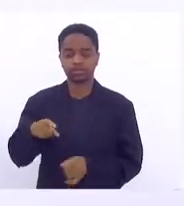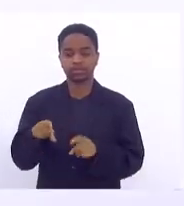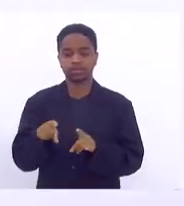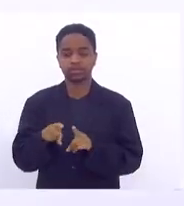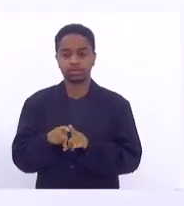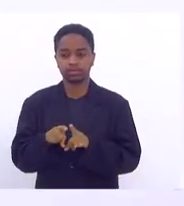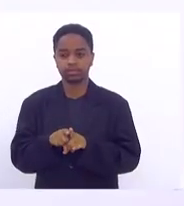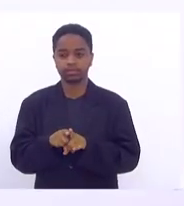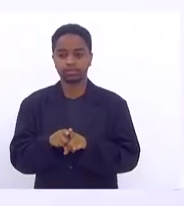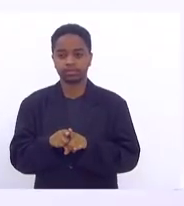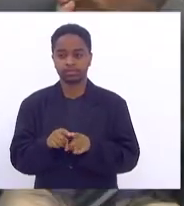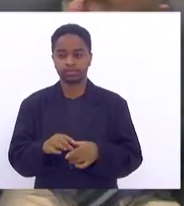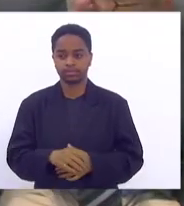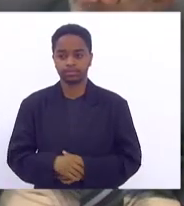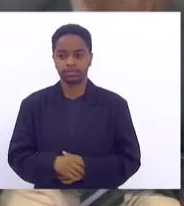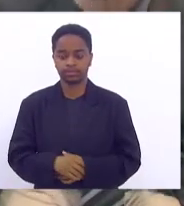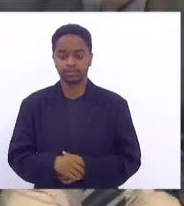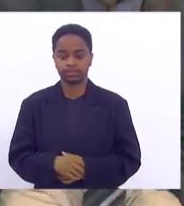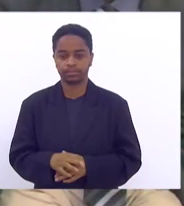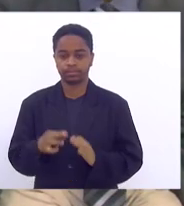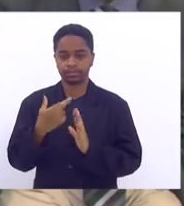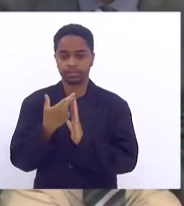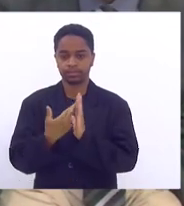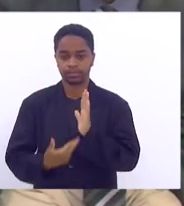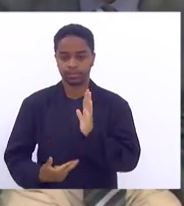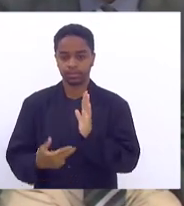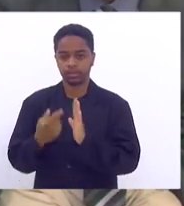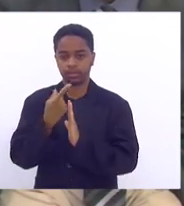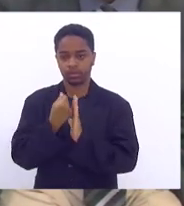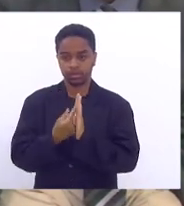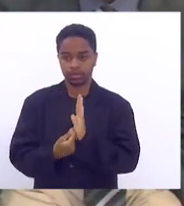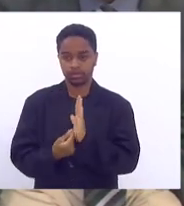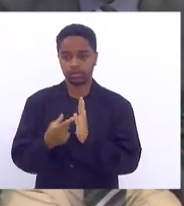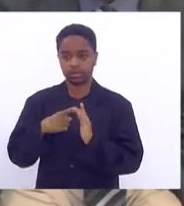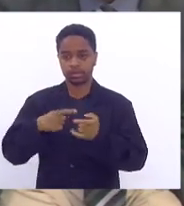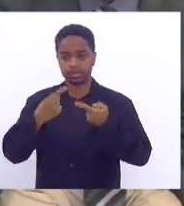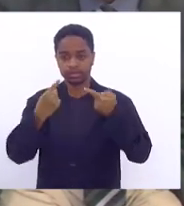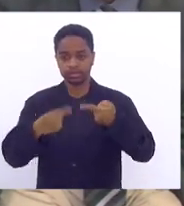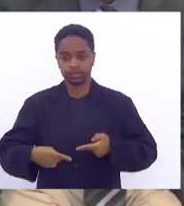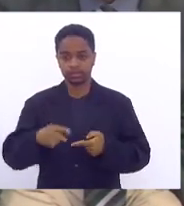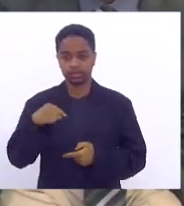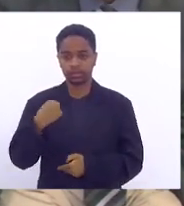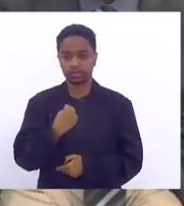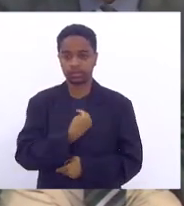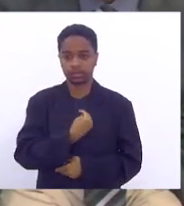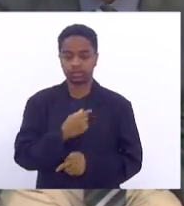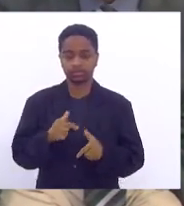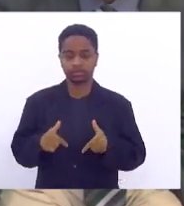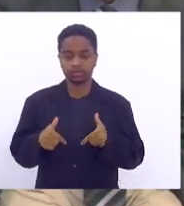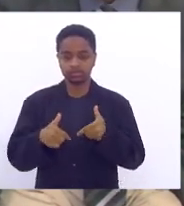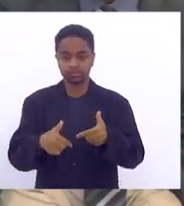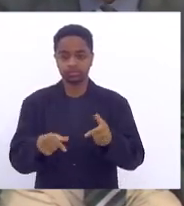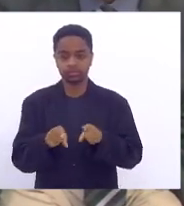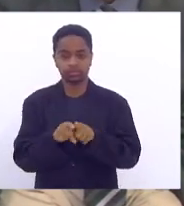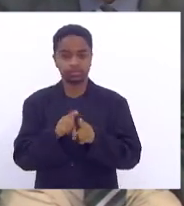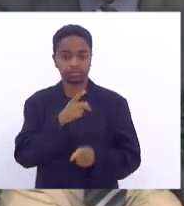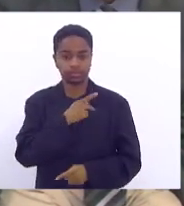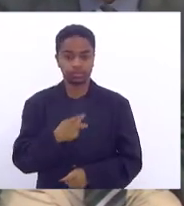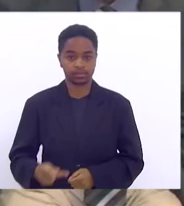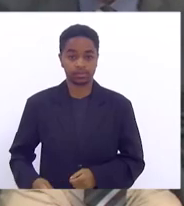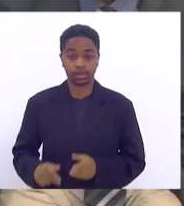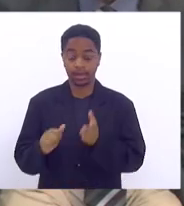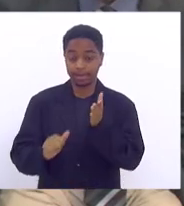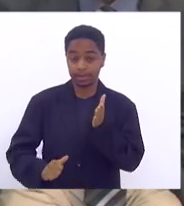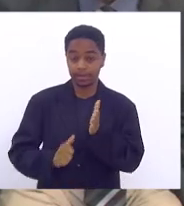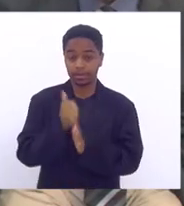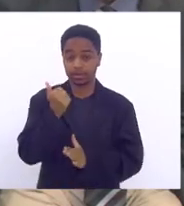Pública ser o relator do orçamento desse Grande Desafio que nós vamos cumprir e Presidente pela primeira vez com